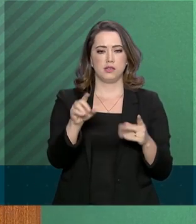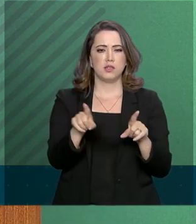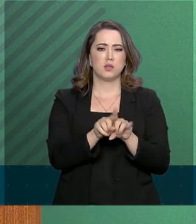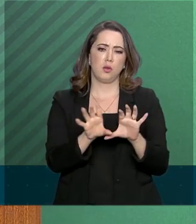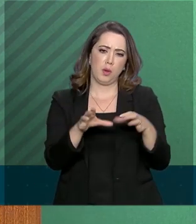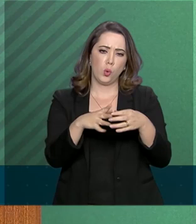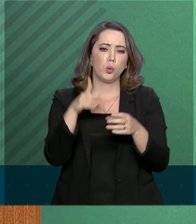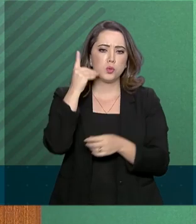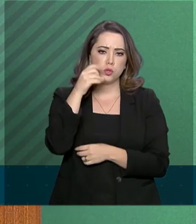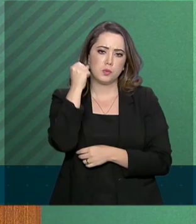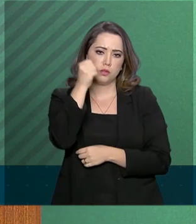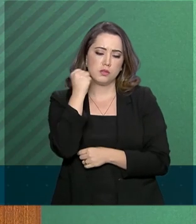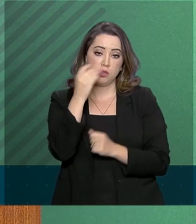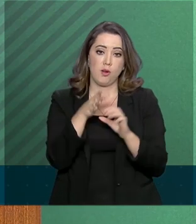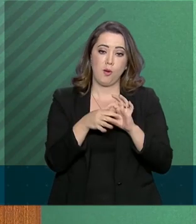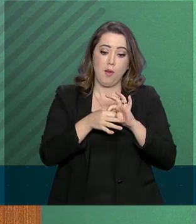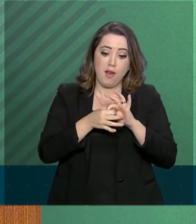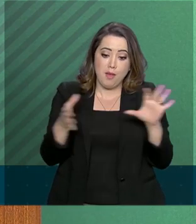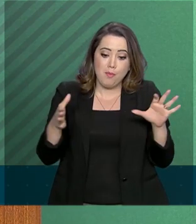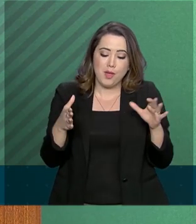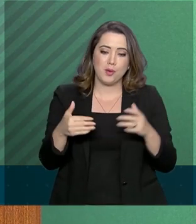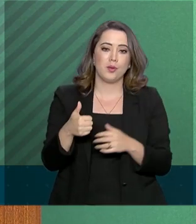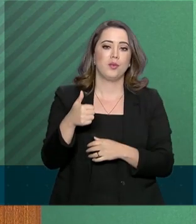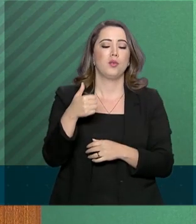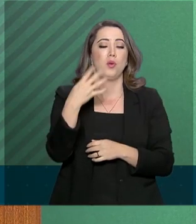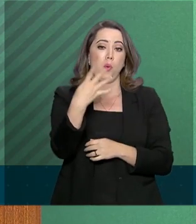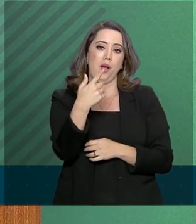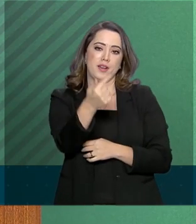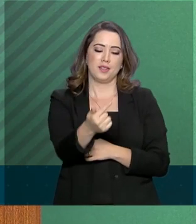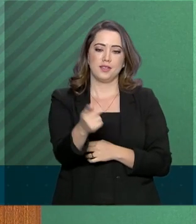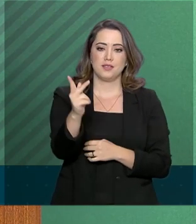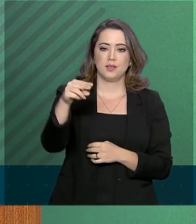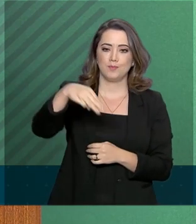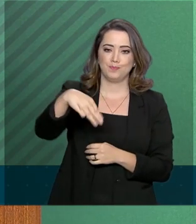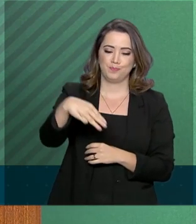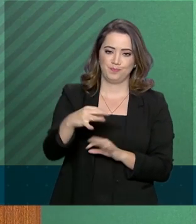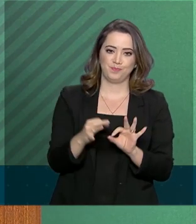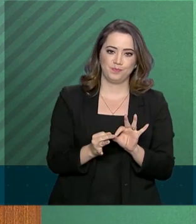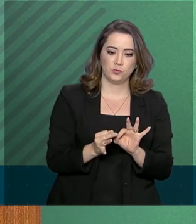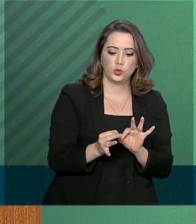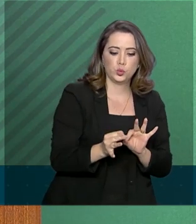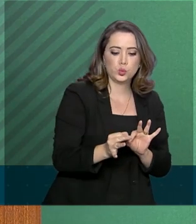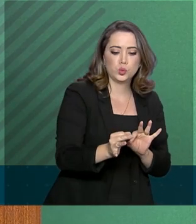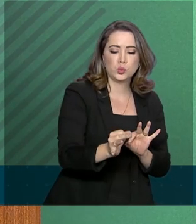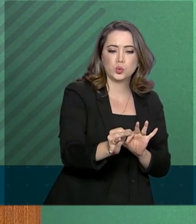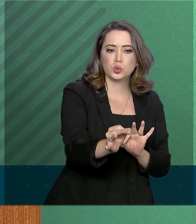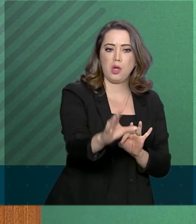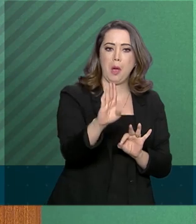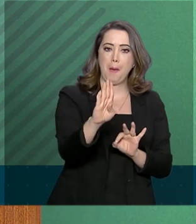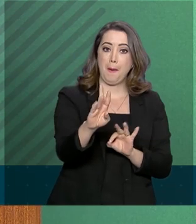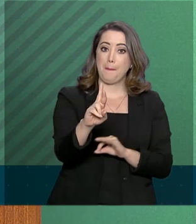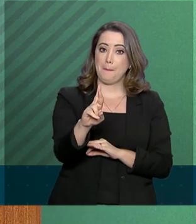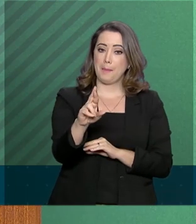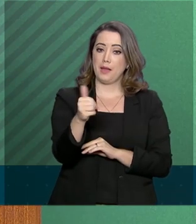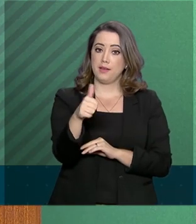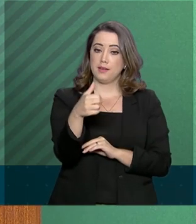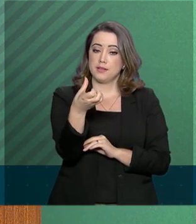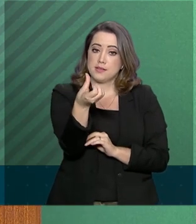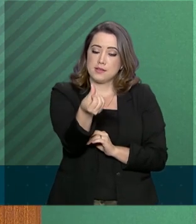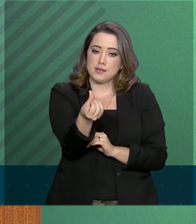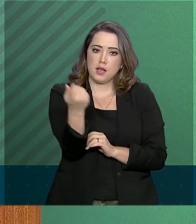47 quilômetros de pista duplicada na br 116 rio grande do sul